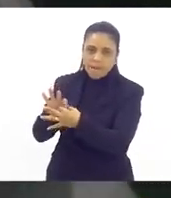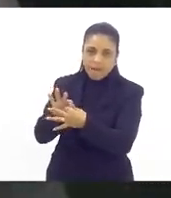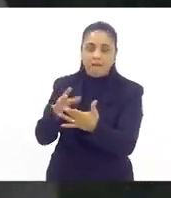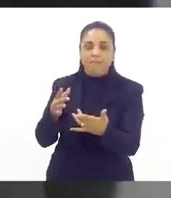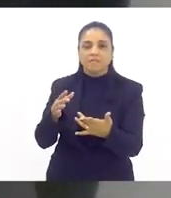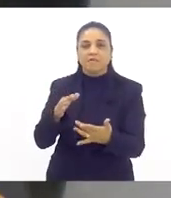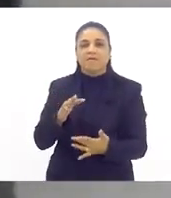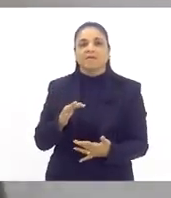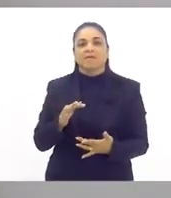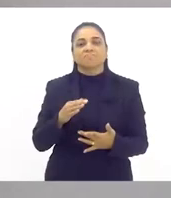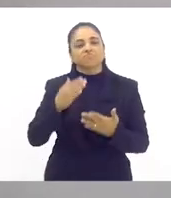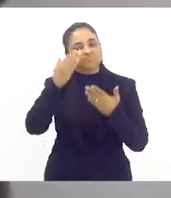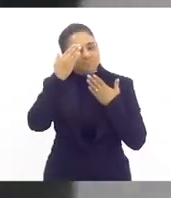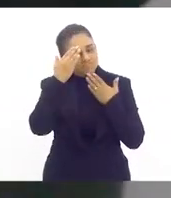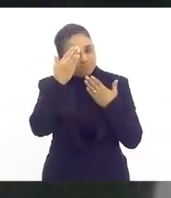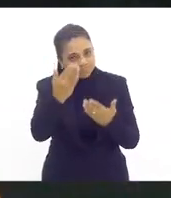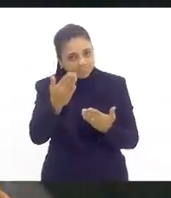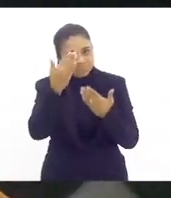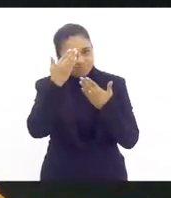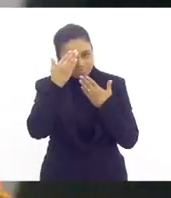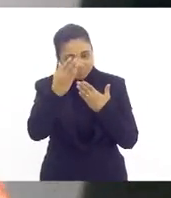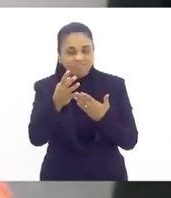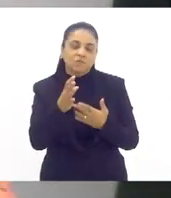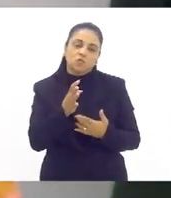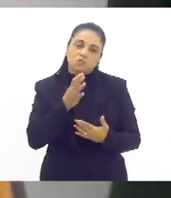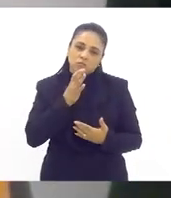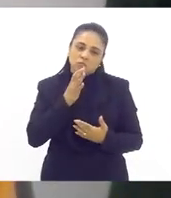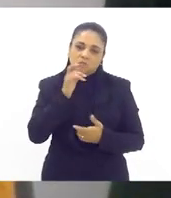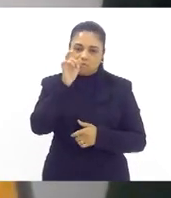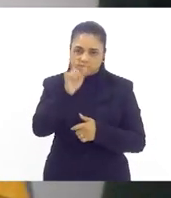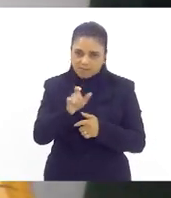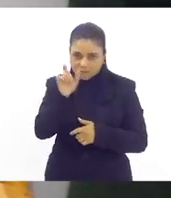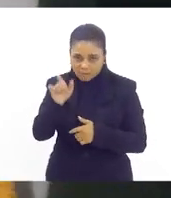toda a minha gratidão e todo o meu reconhecimento